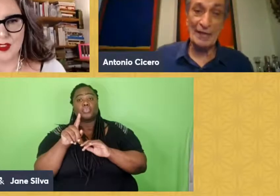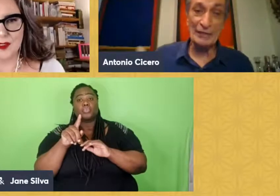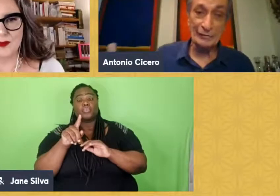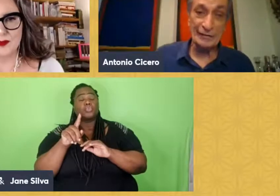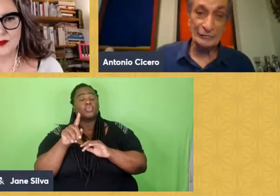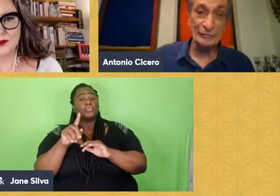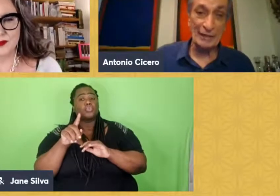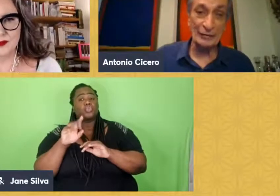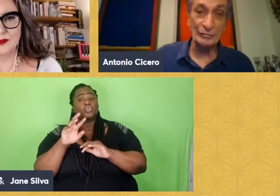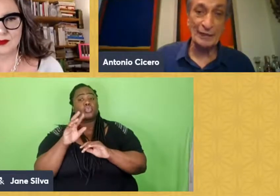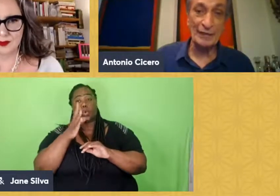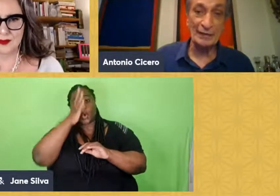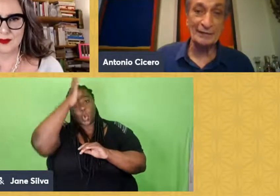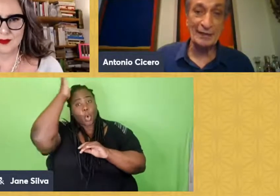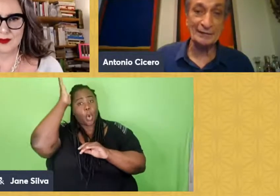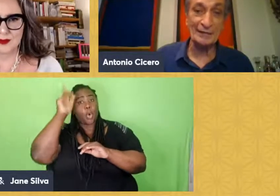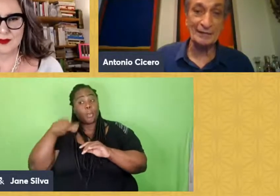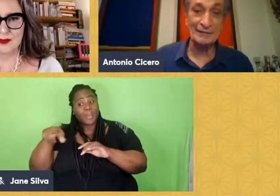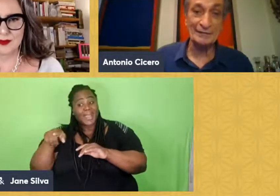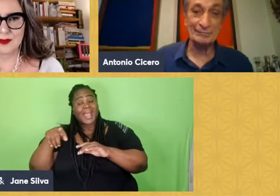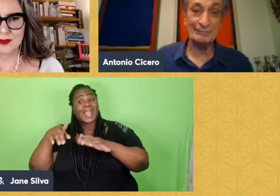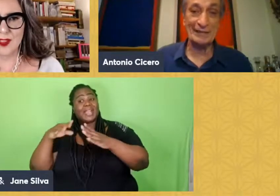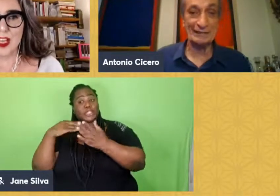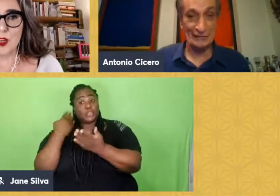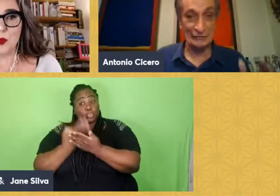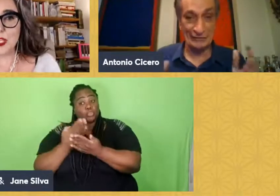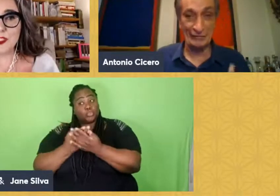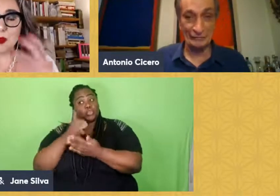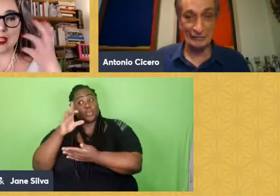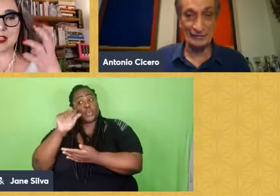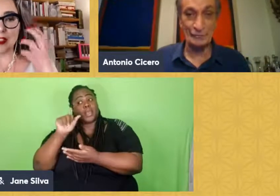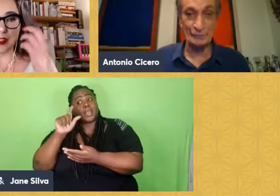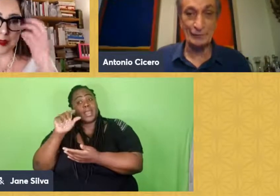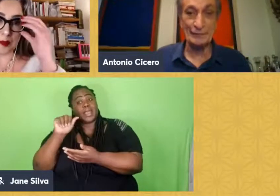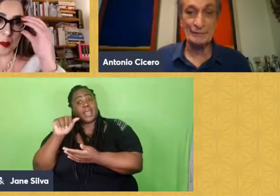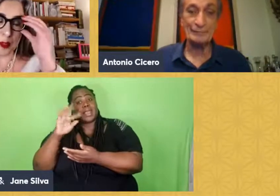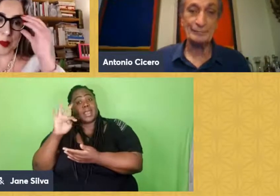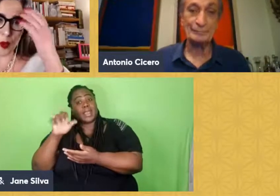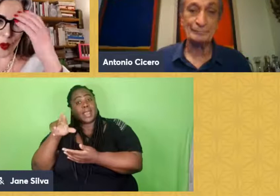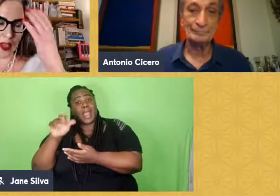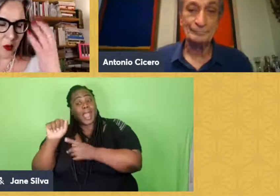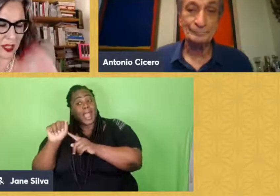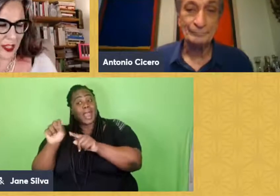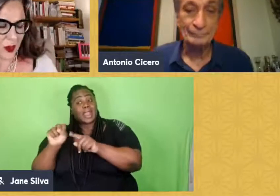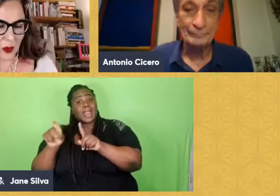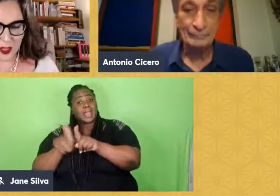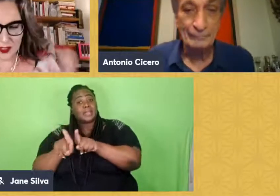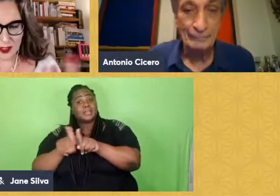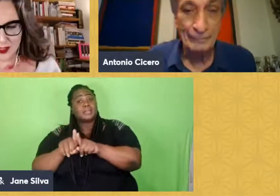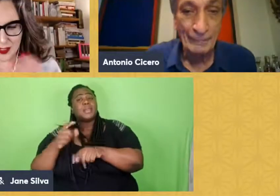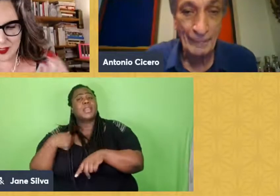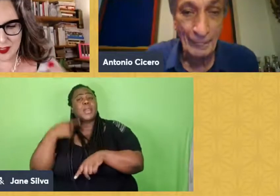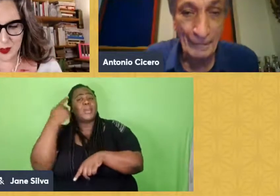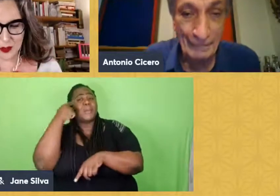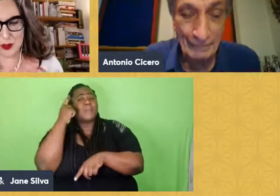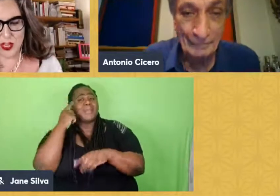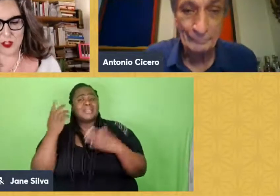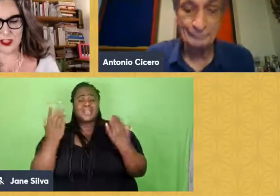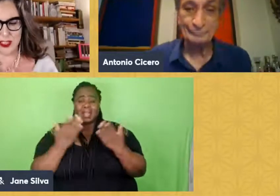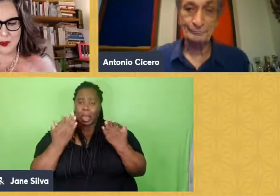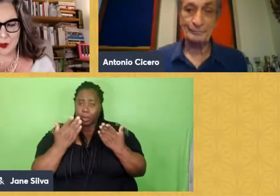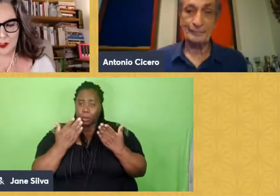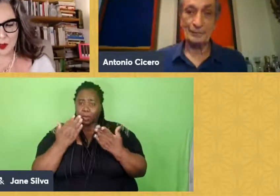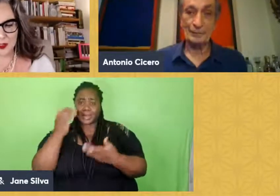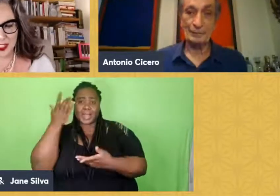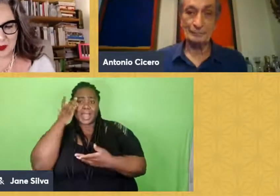Embora Horácio tenha estudado em Atenas, mas ele escrevia... O que me ocorreu aqui agora, eu acho